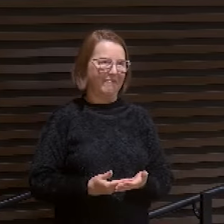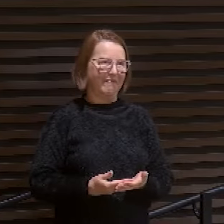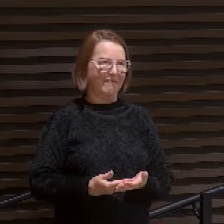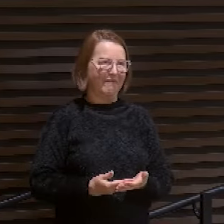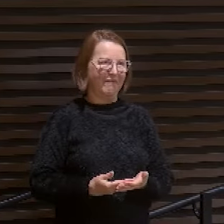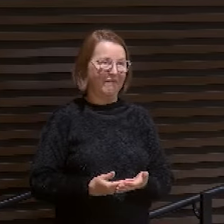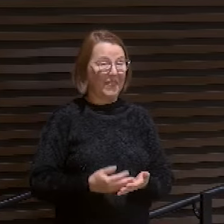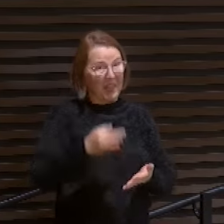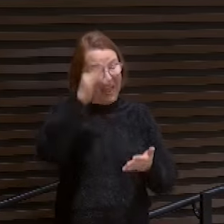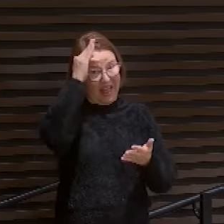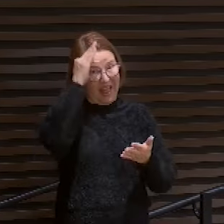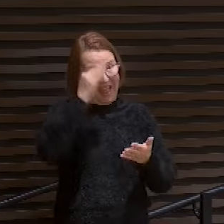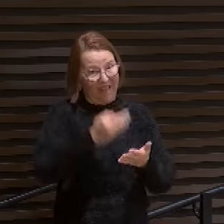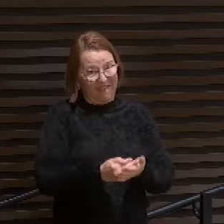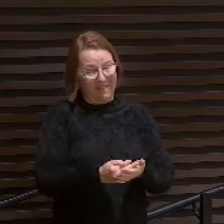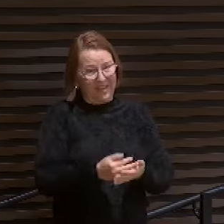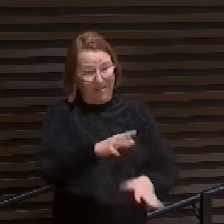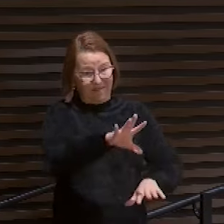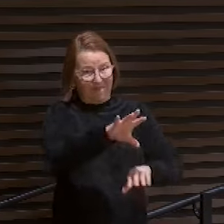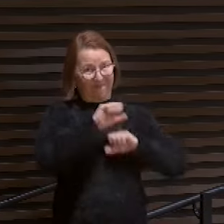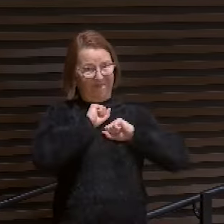A fé que se apossa.